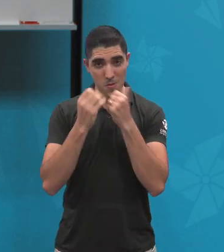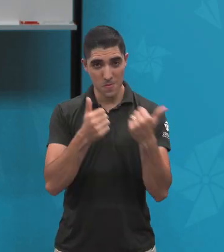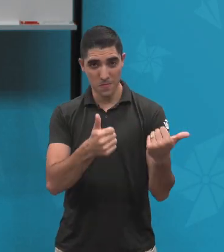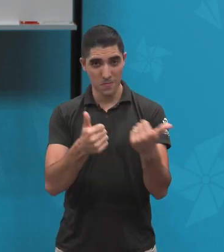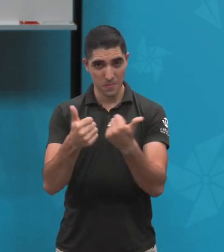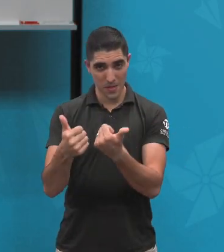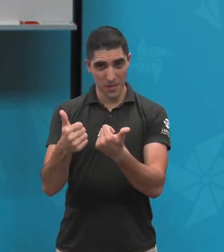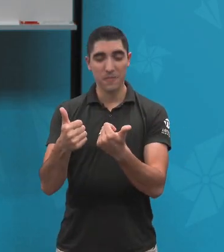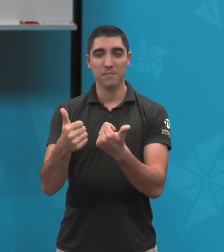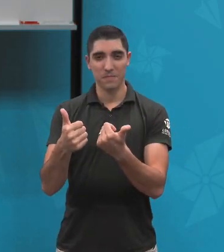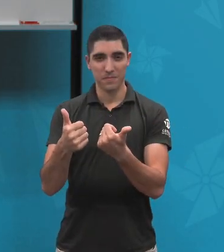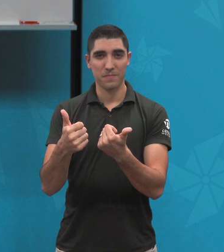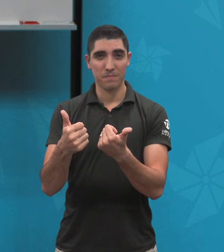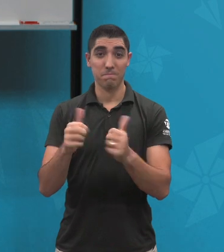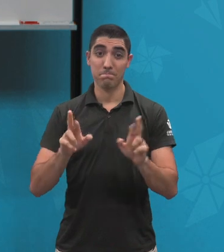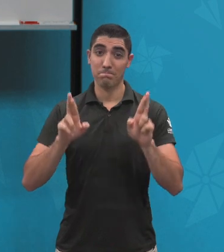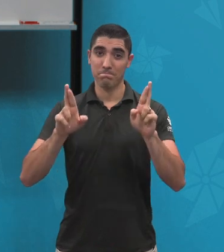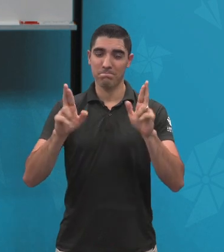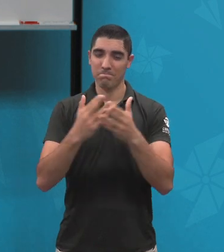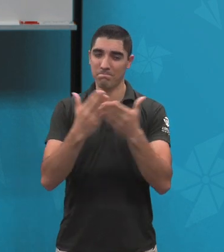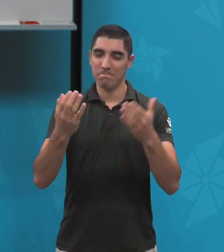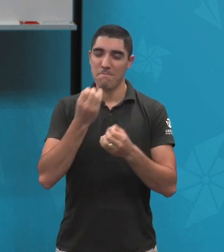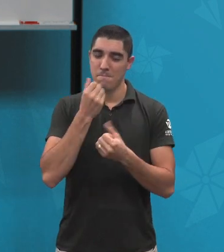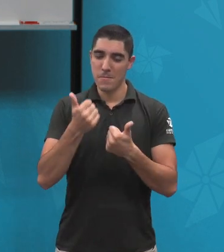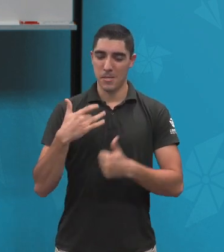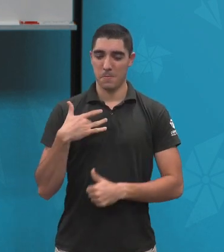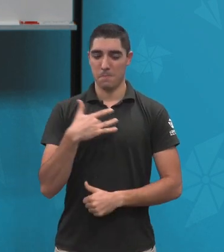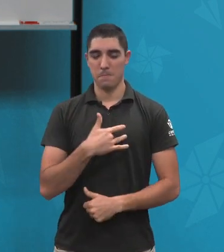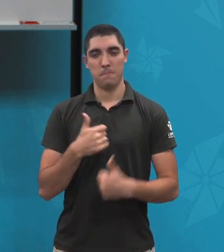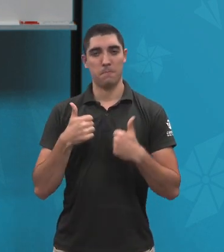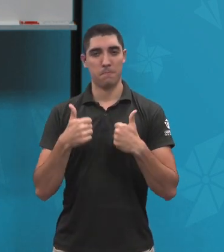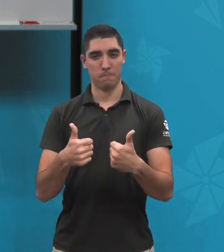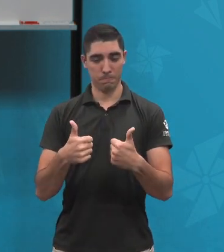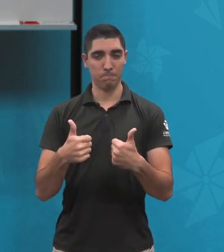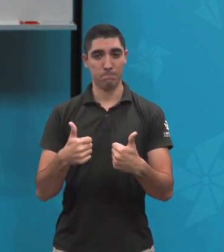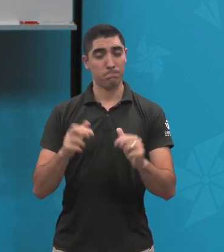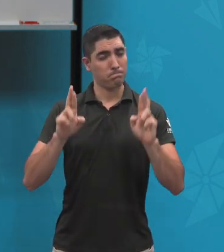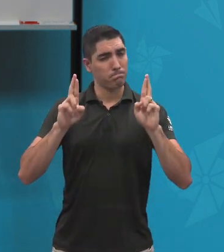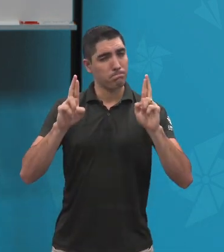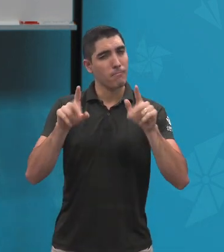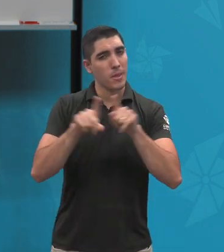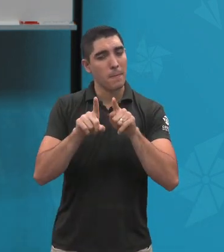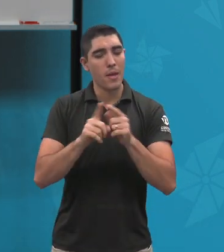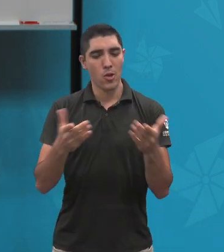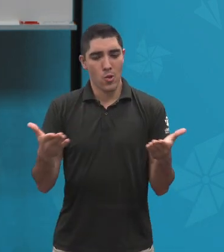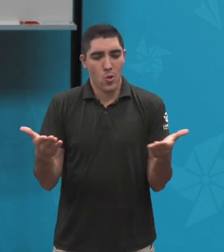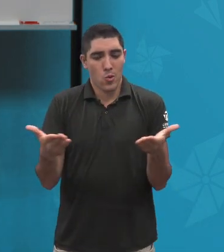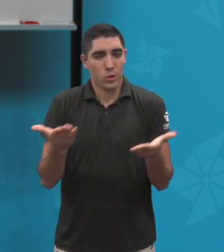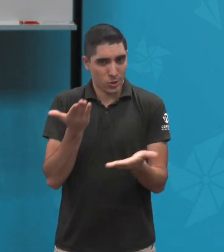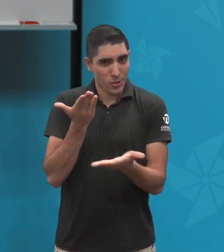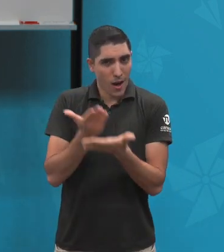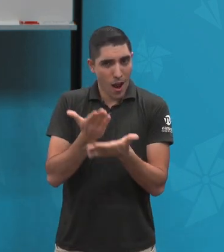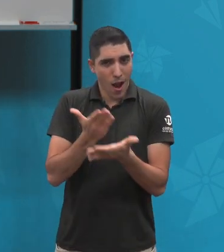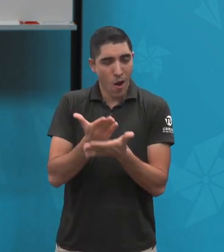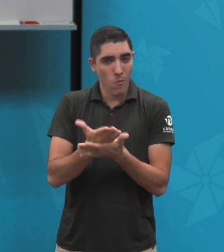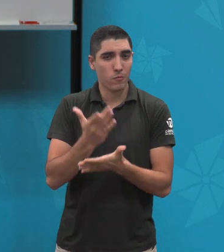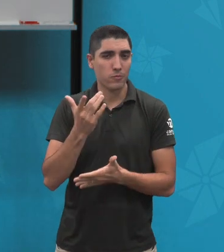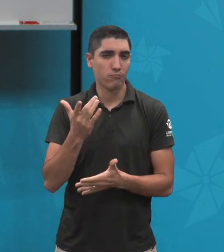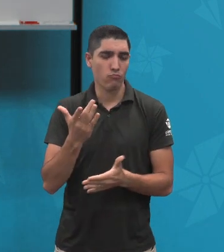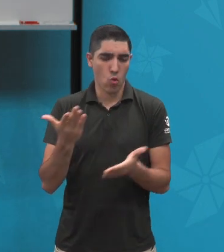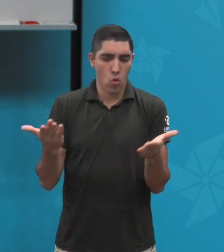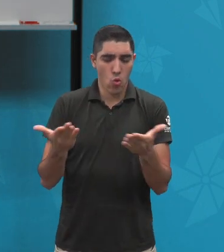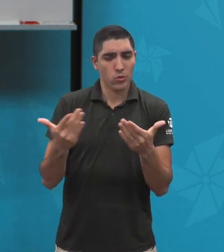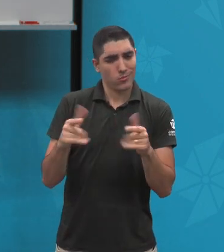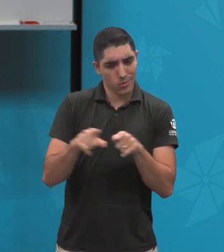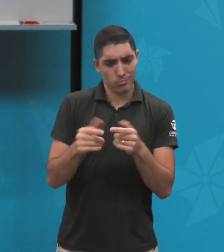Galerinha, tudo bom com vocês? Espero que todo mundo esteja bem. Espero que a gente consiga realizar